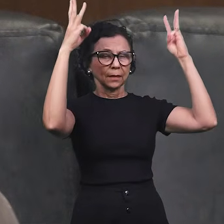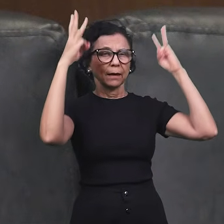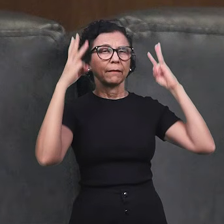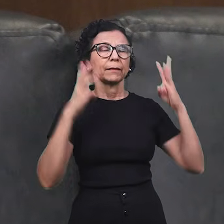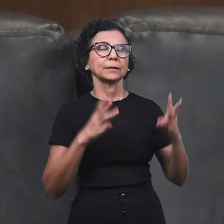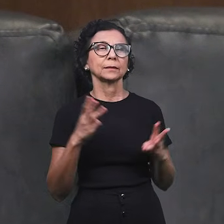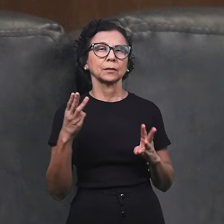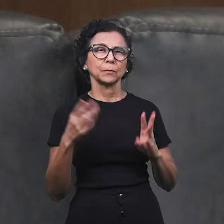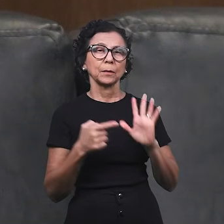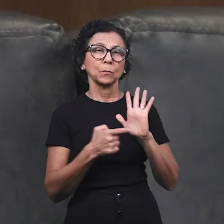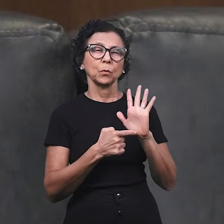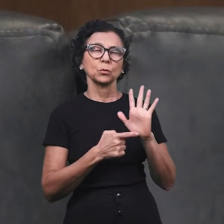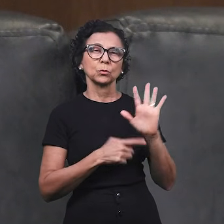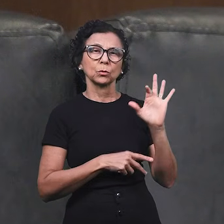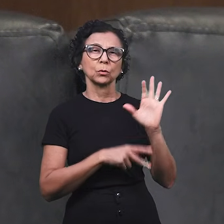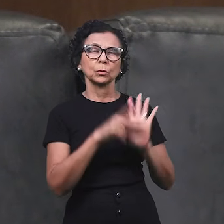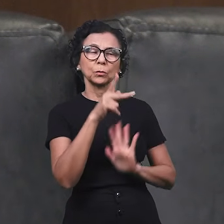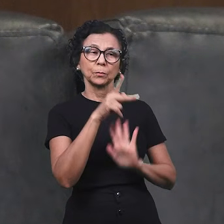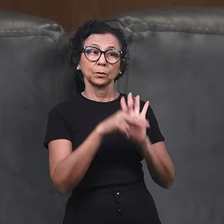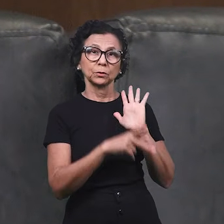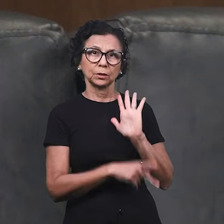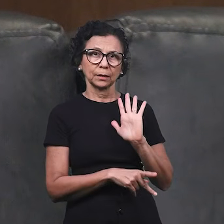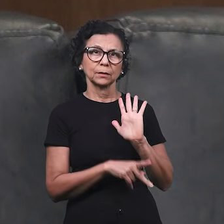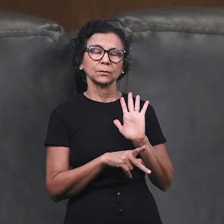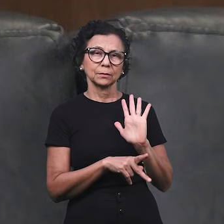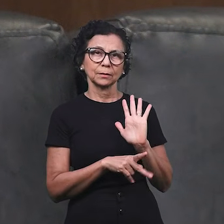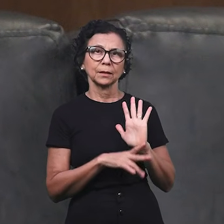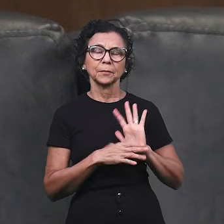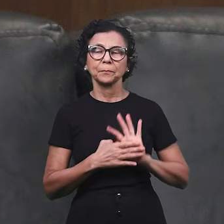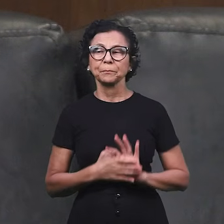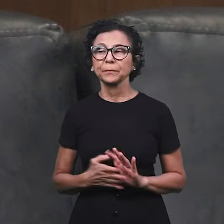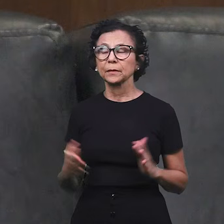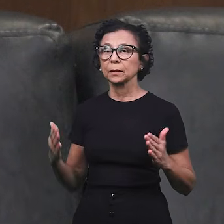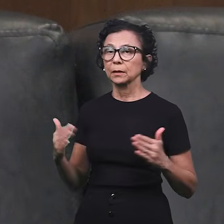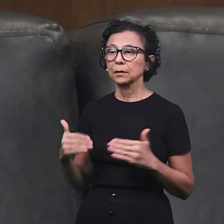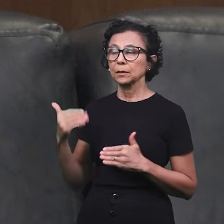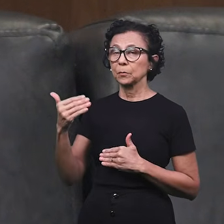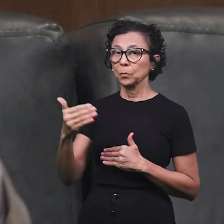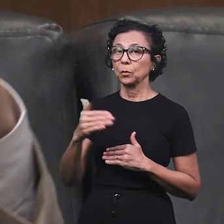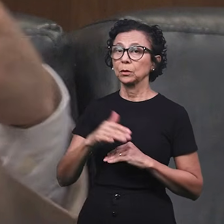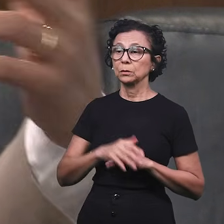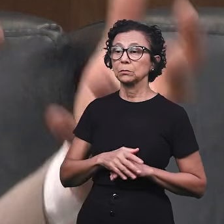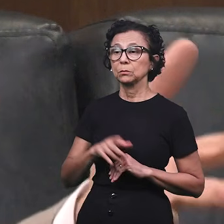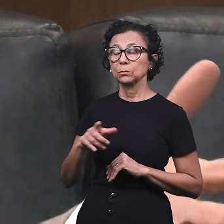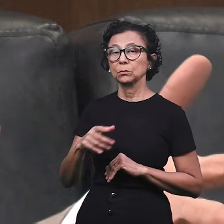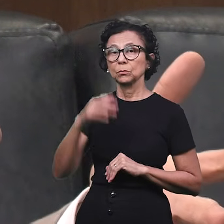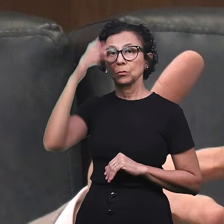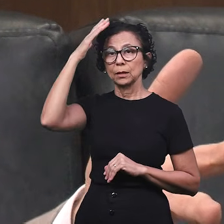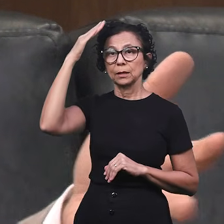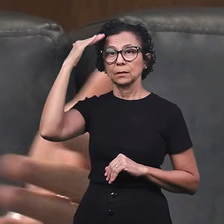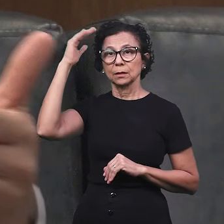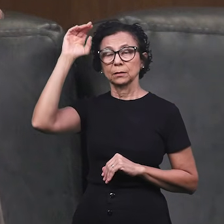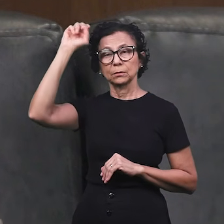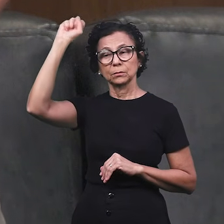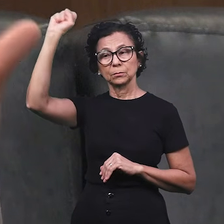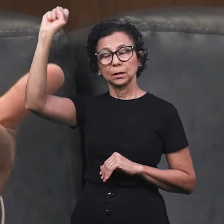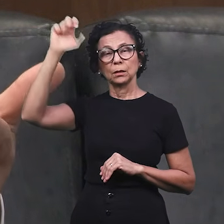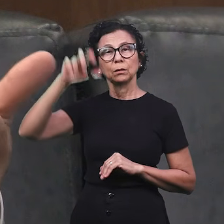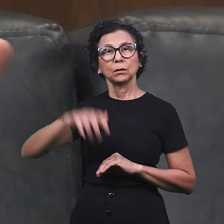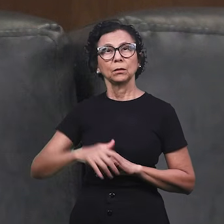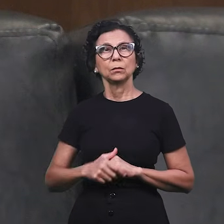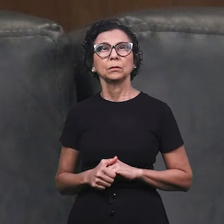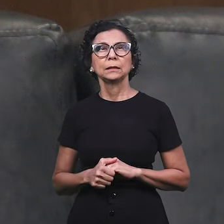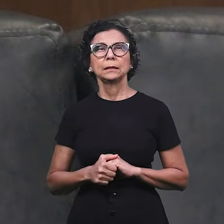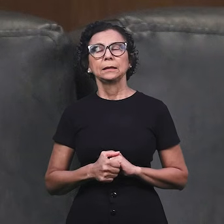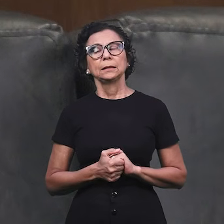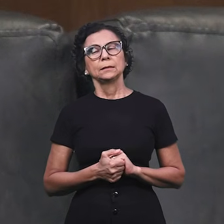E agora o Senhor deu Irão para Salomão, essa pessoa preparada, que ia pegar uma coisa sem forma e ia dar beleza